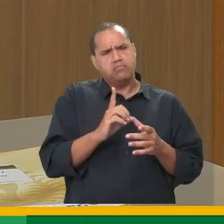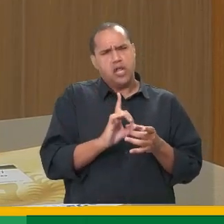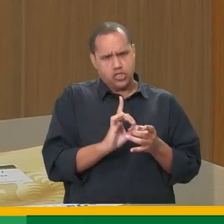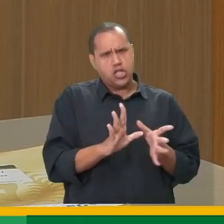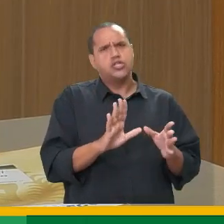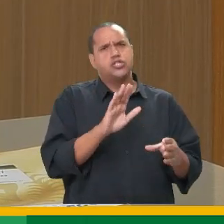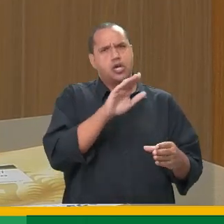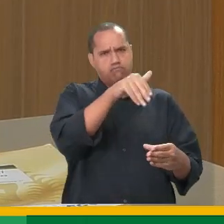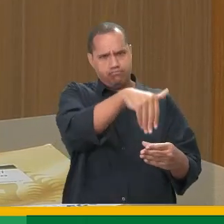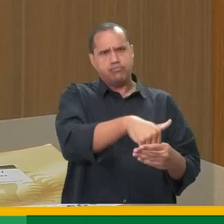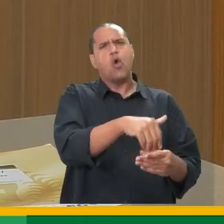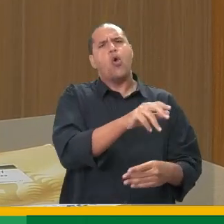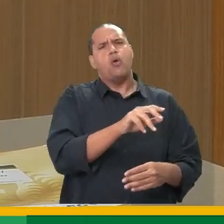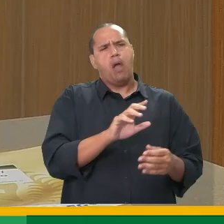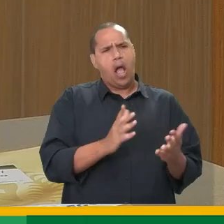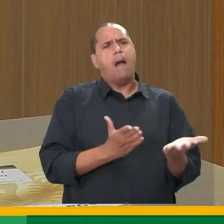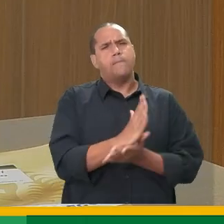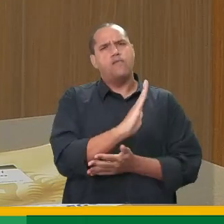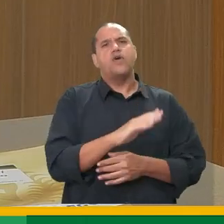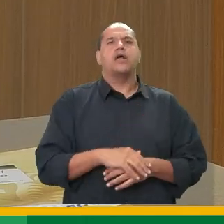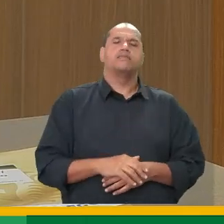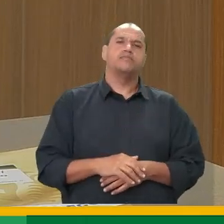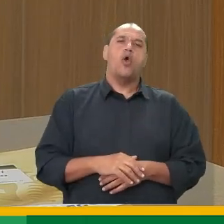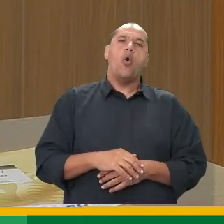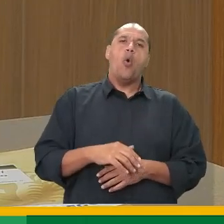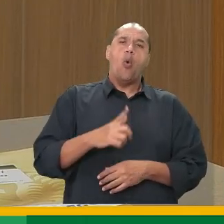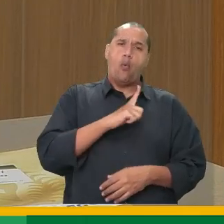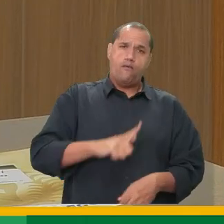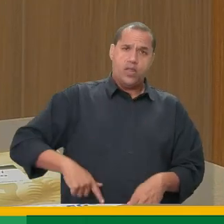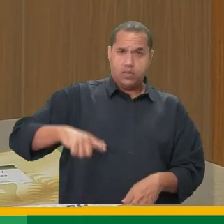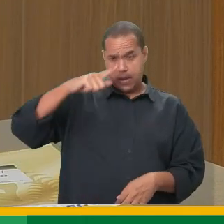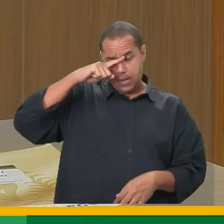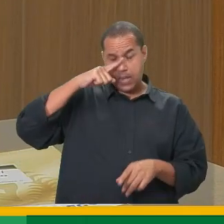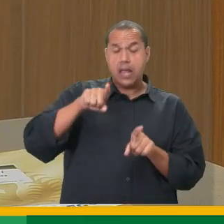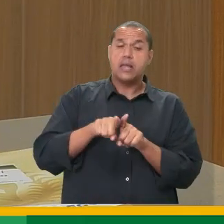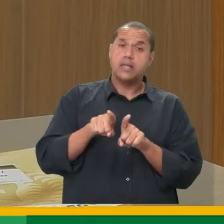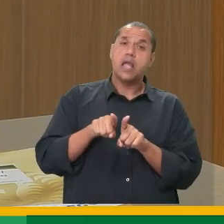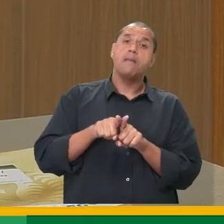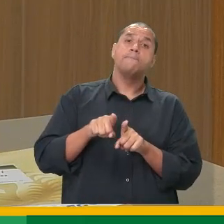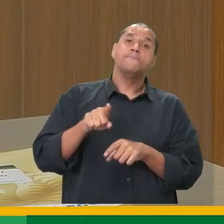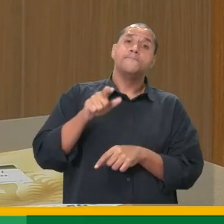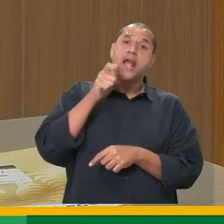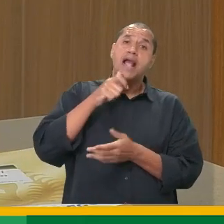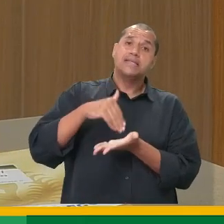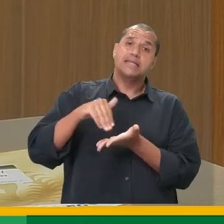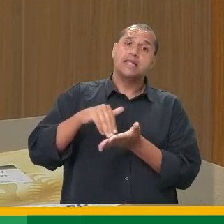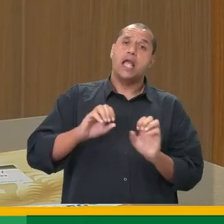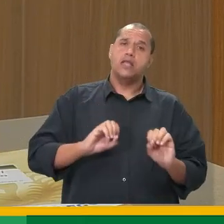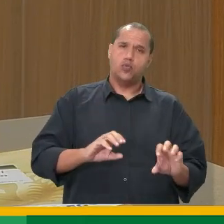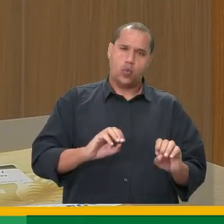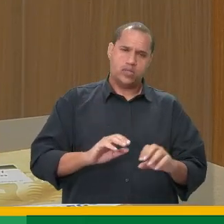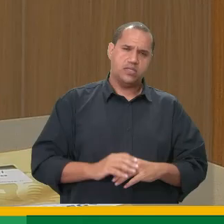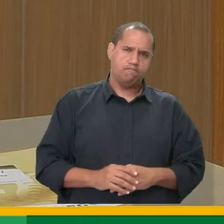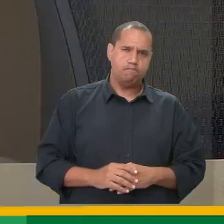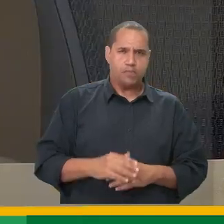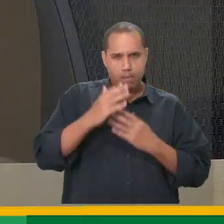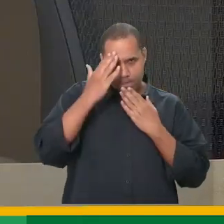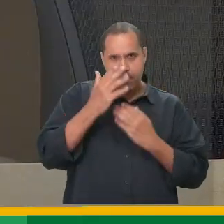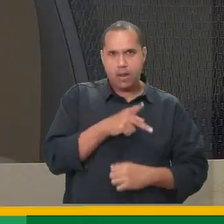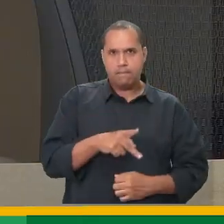governador que a secretária Fátima gaviola fizesse essa homenagem ao filho do governador obrigado senhor